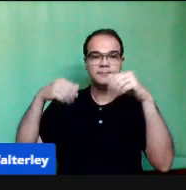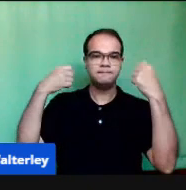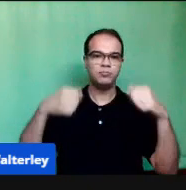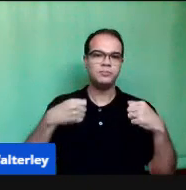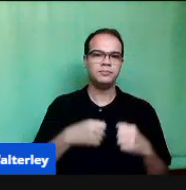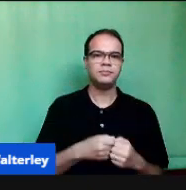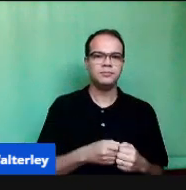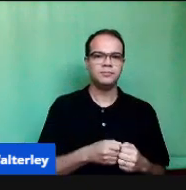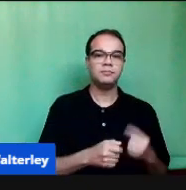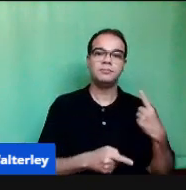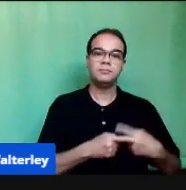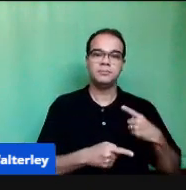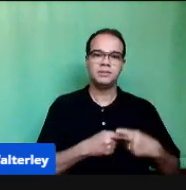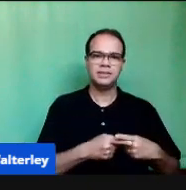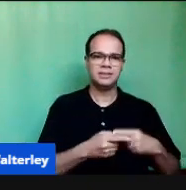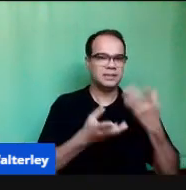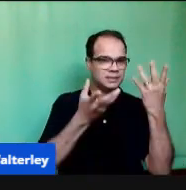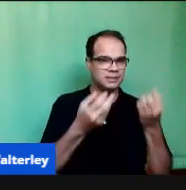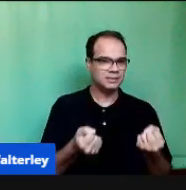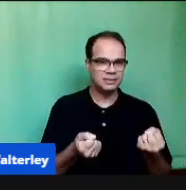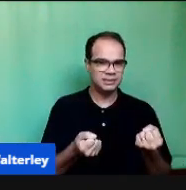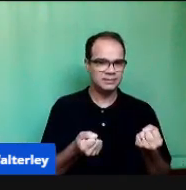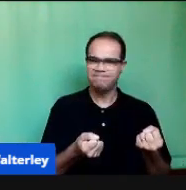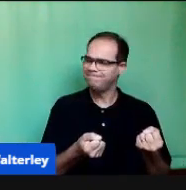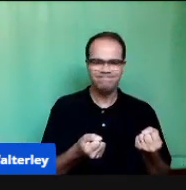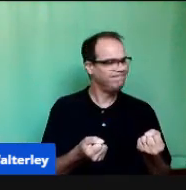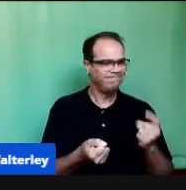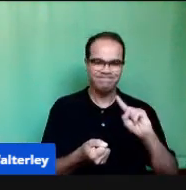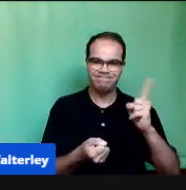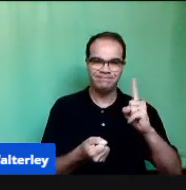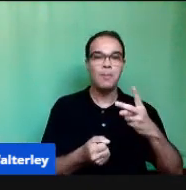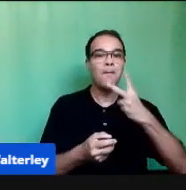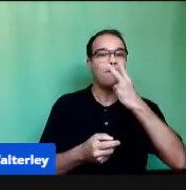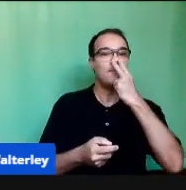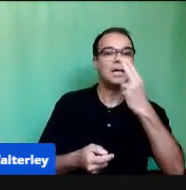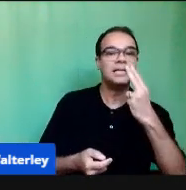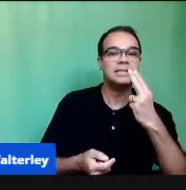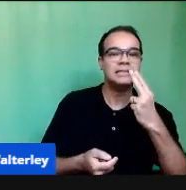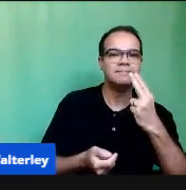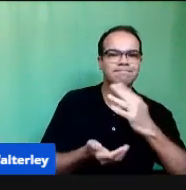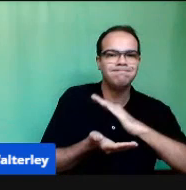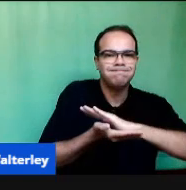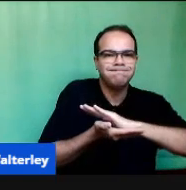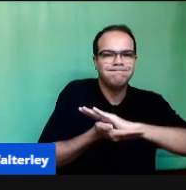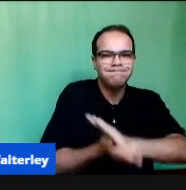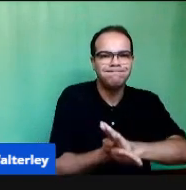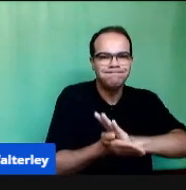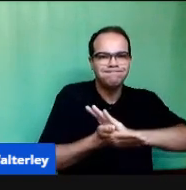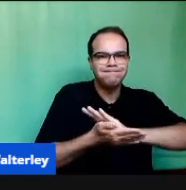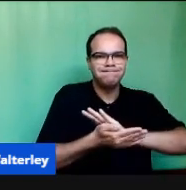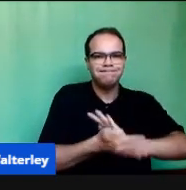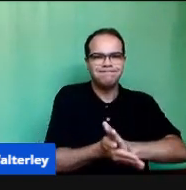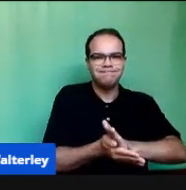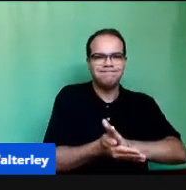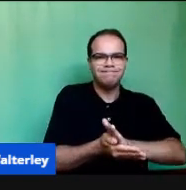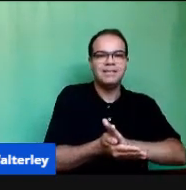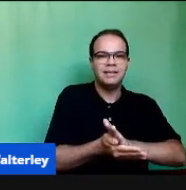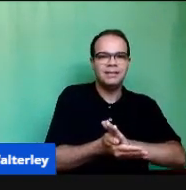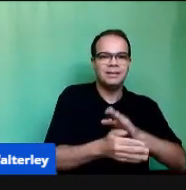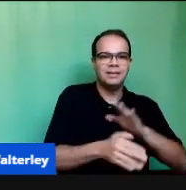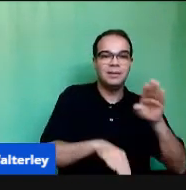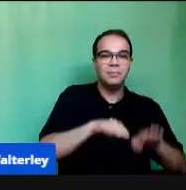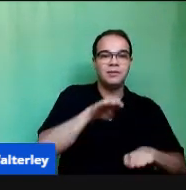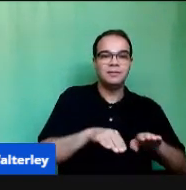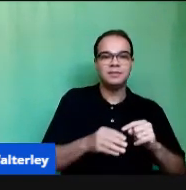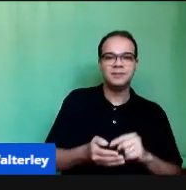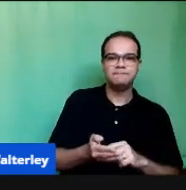essa foi a consequência de não conseguir chamar alguém pelo nome de que ela não se sentia constrangida.